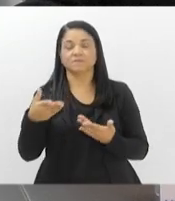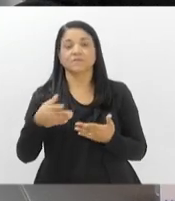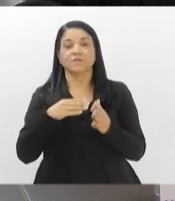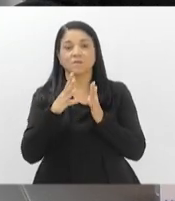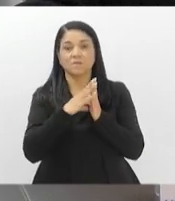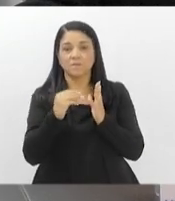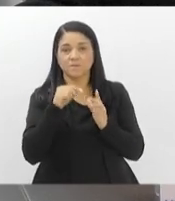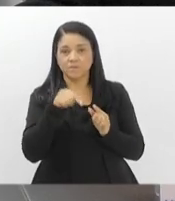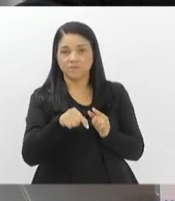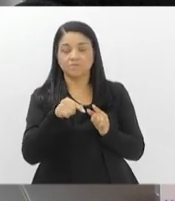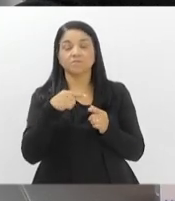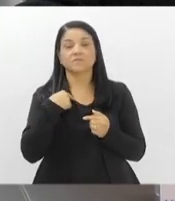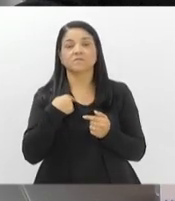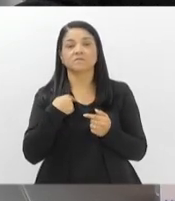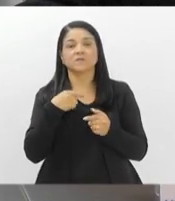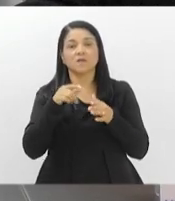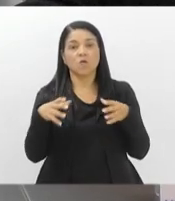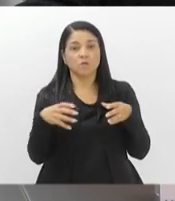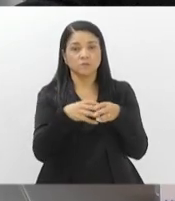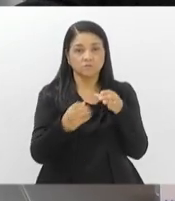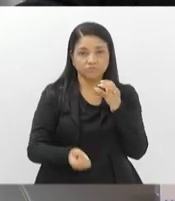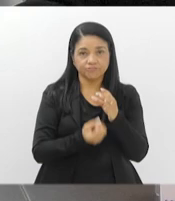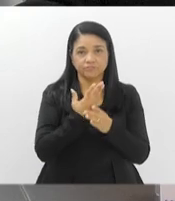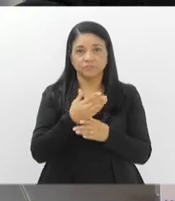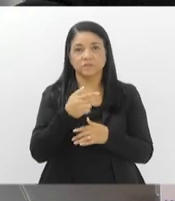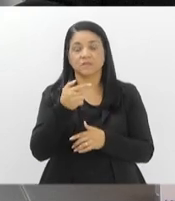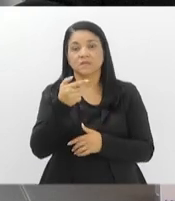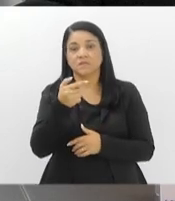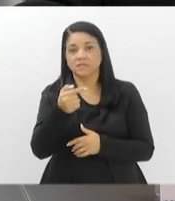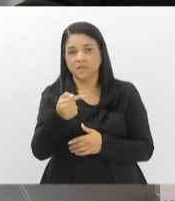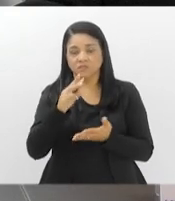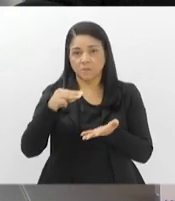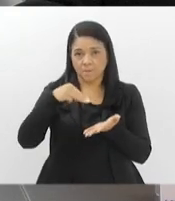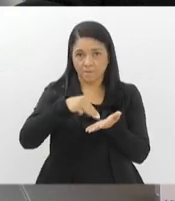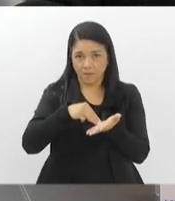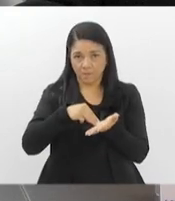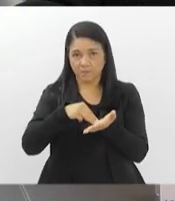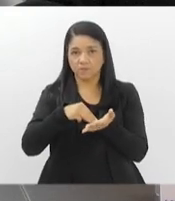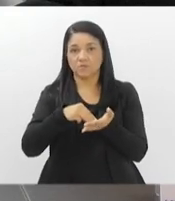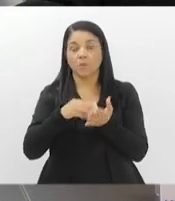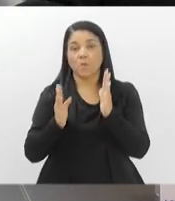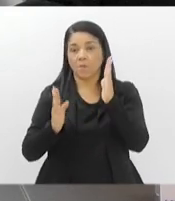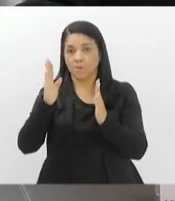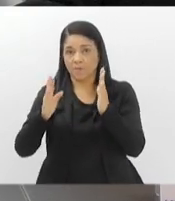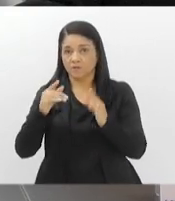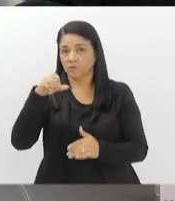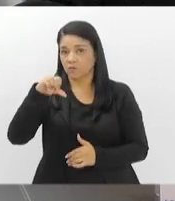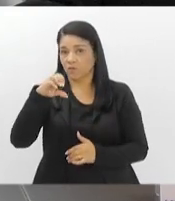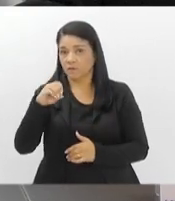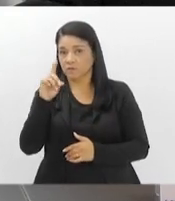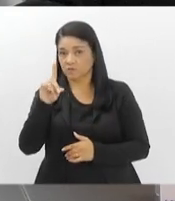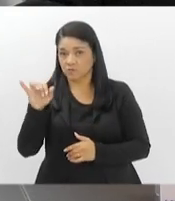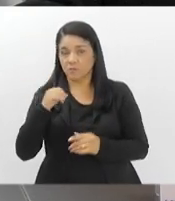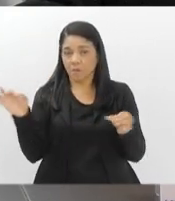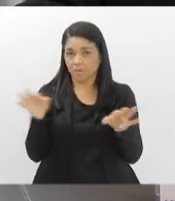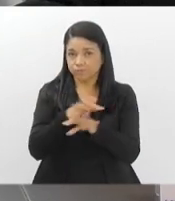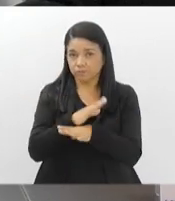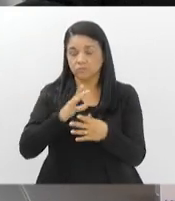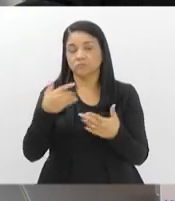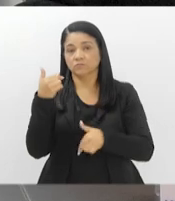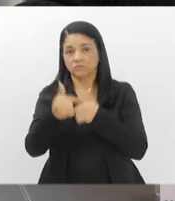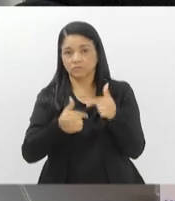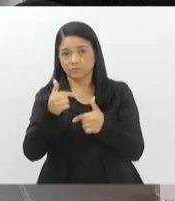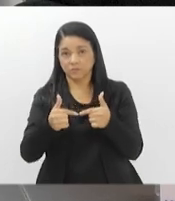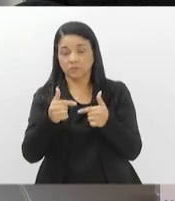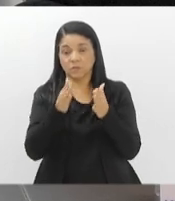do do que foi ali previsto esta comissão foi criada com sete membros efetivos contando-se com o prazo de 90 dias para a conclusão de seus trabalhos